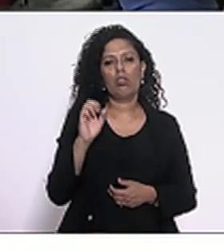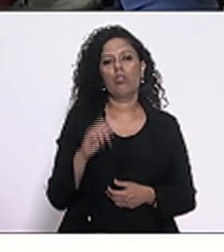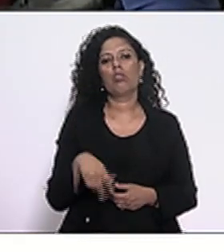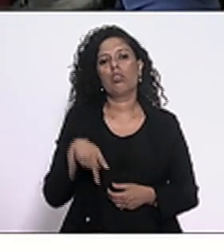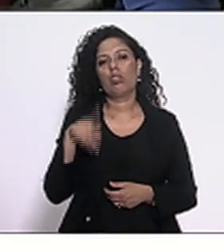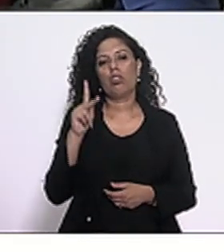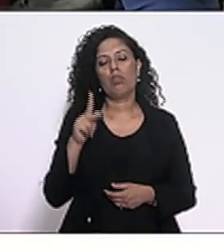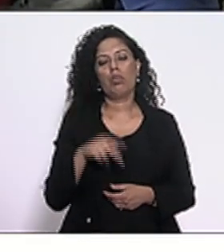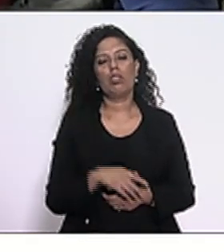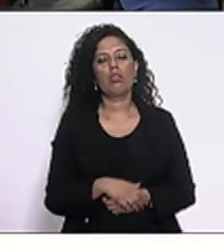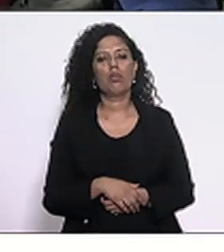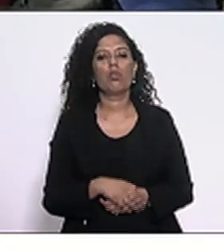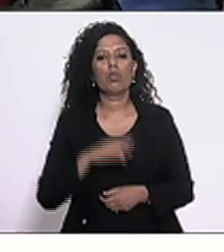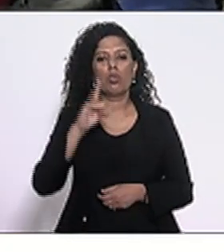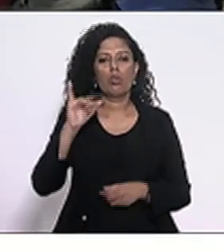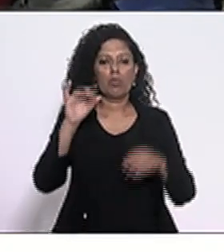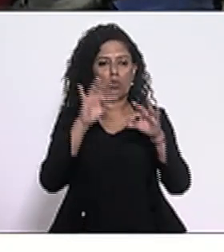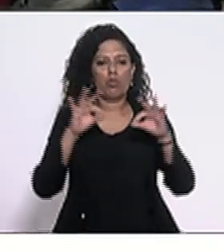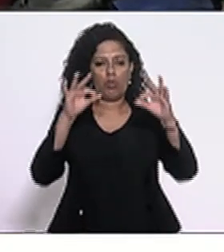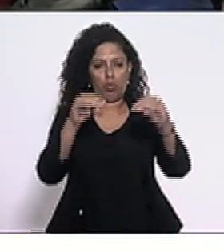Bom dia a todos.